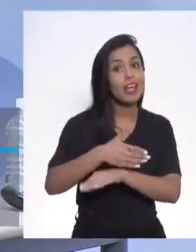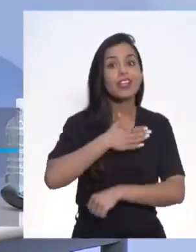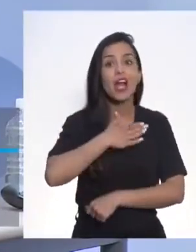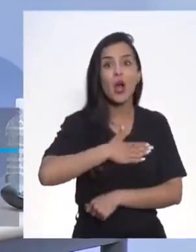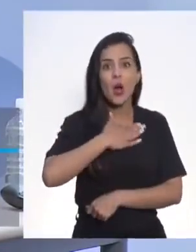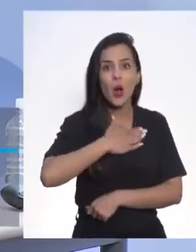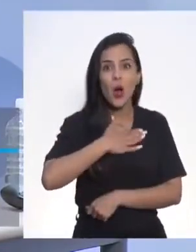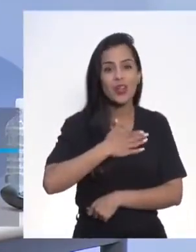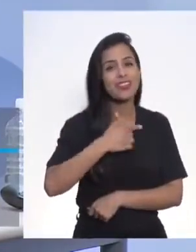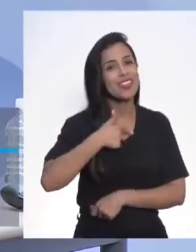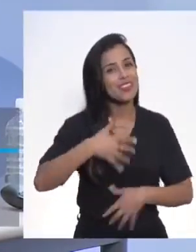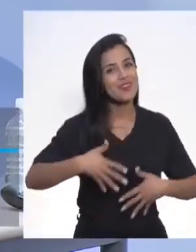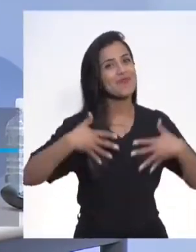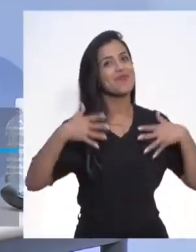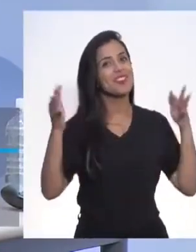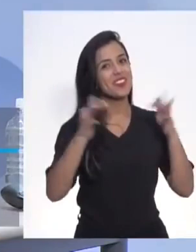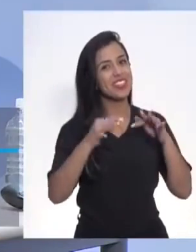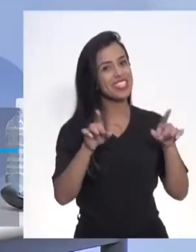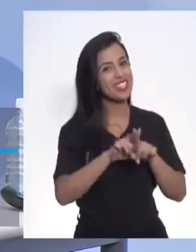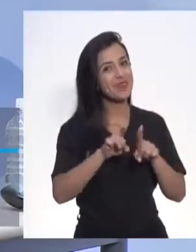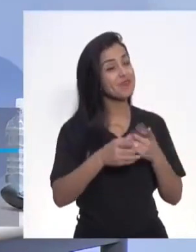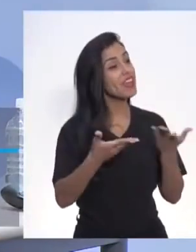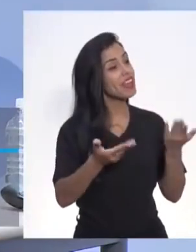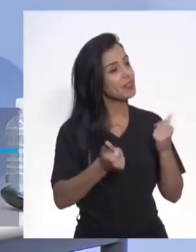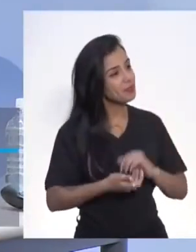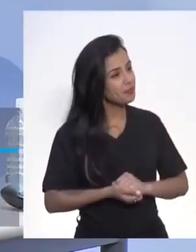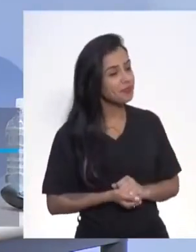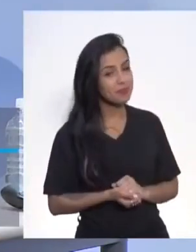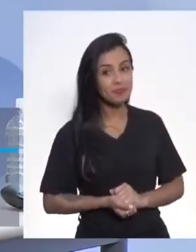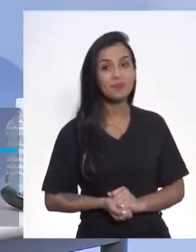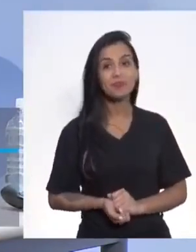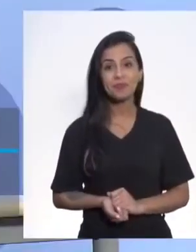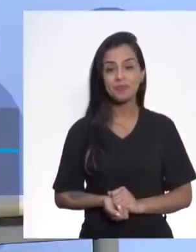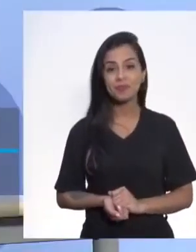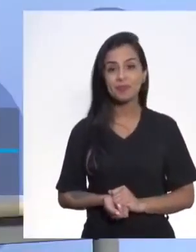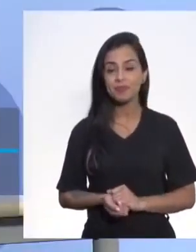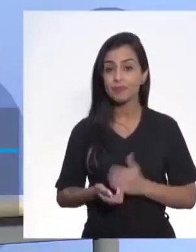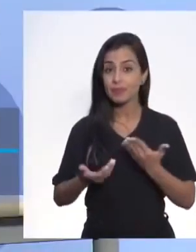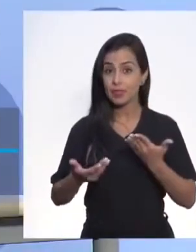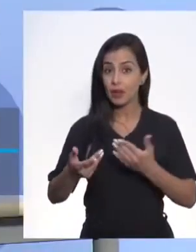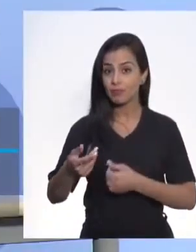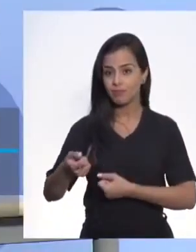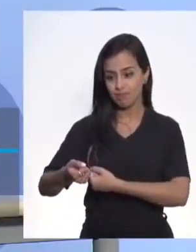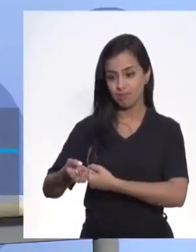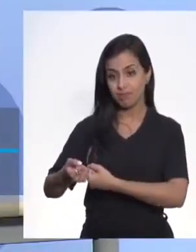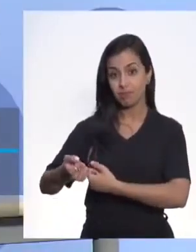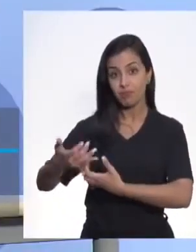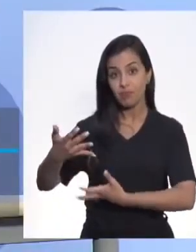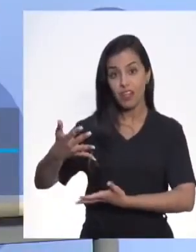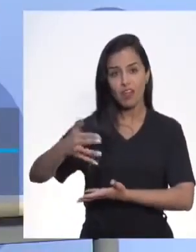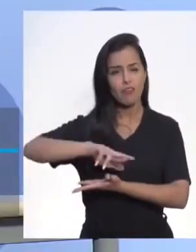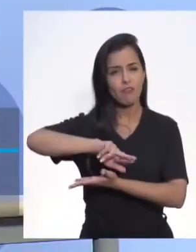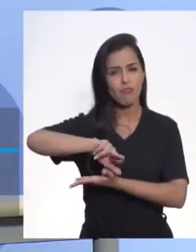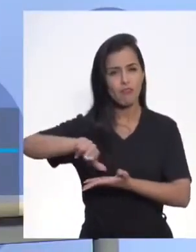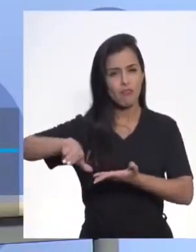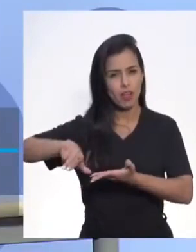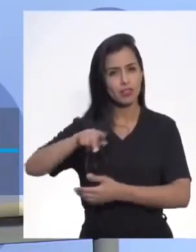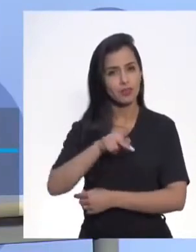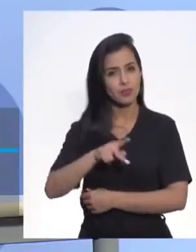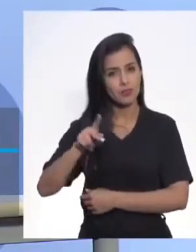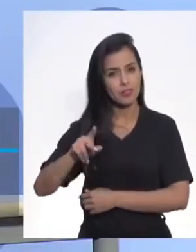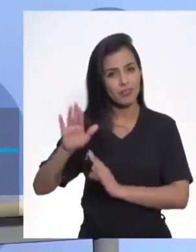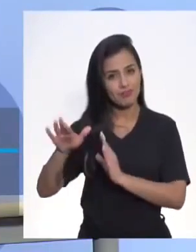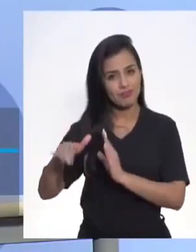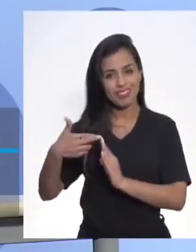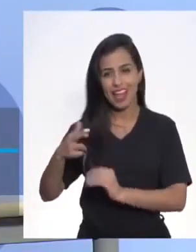ver. Eu também fico feliz com isso. E aí, professora Inês? Então, professora Roberta, lá no chat, vários professores mandaram as